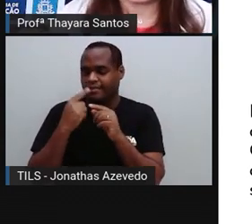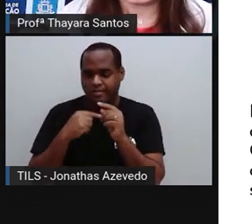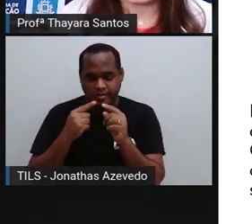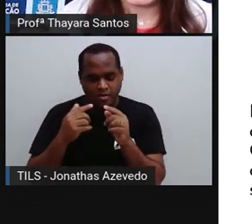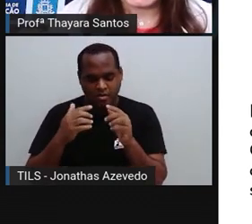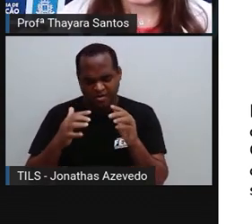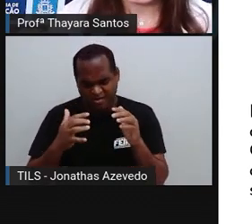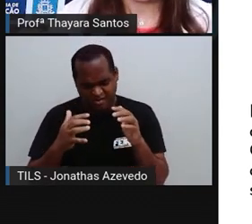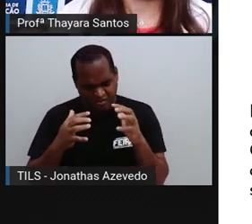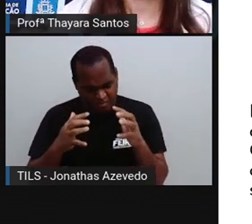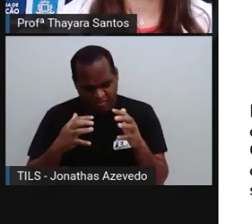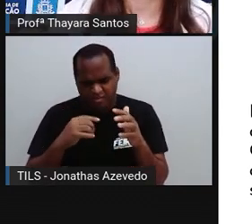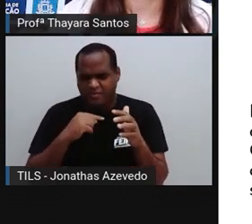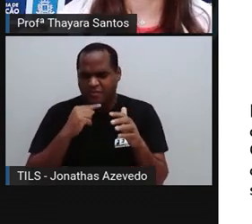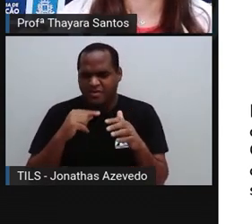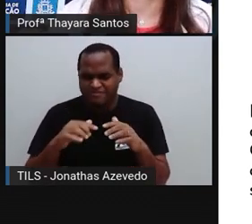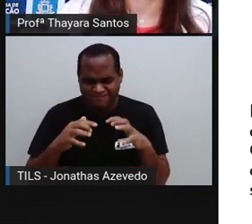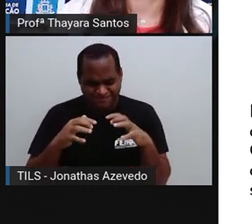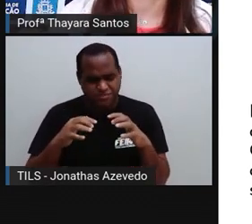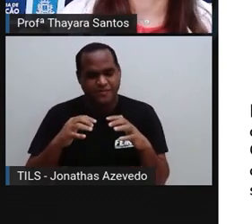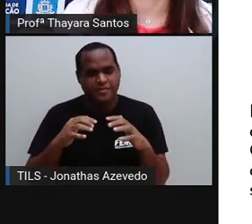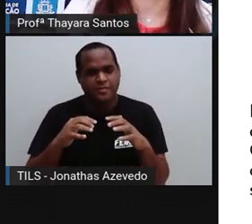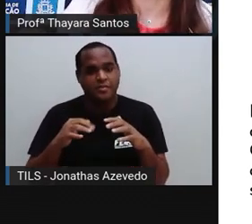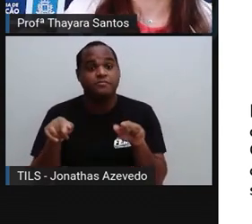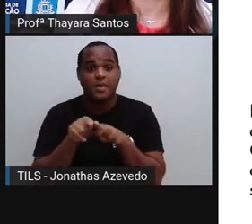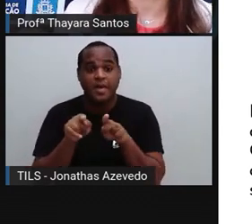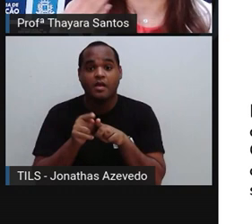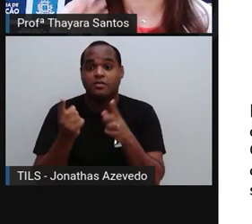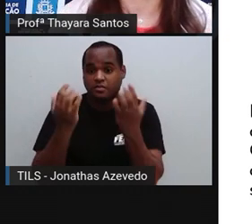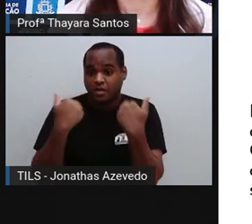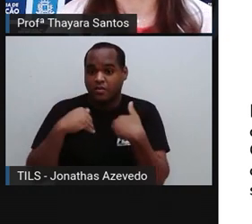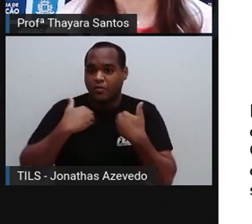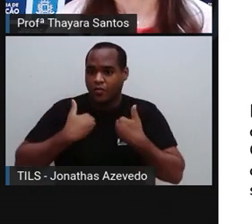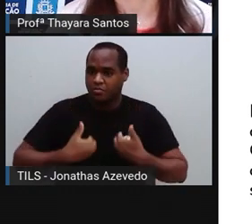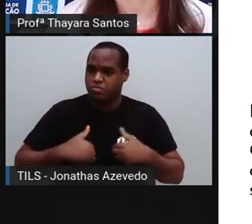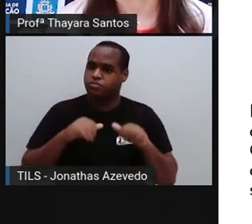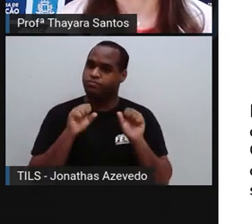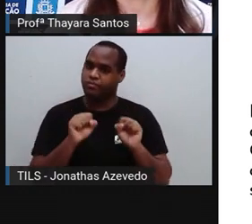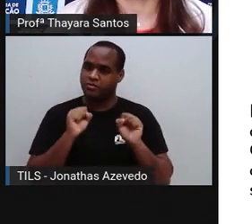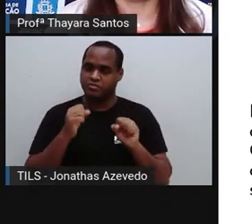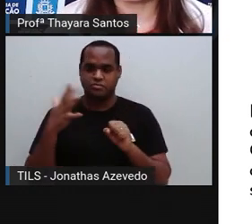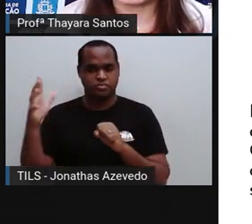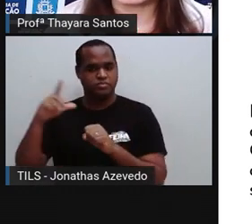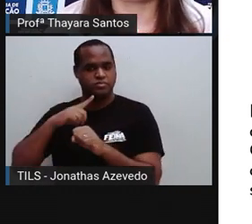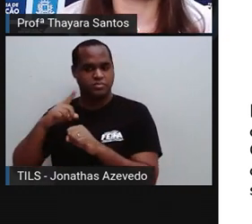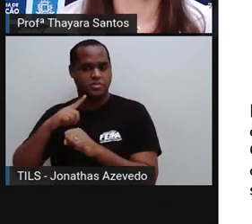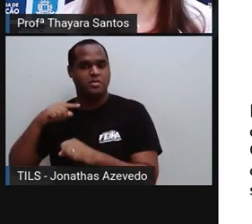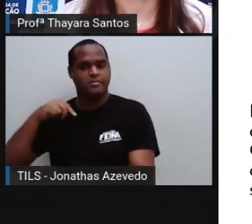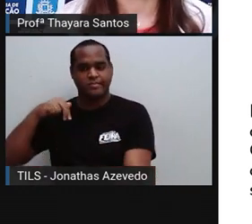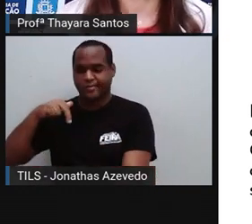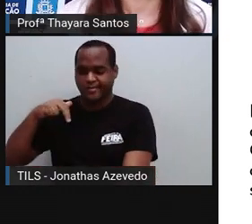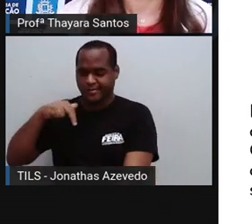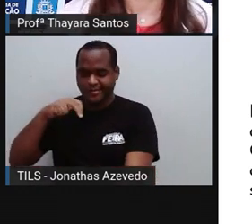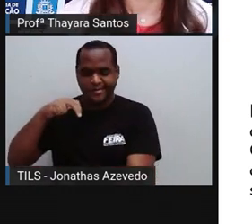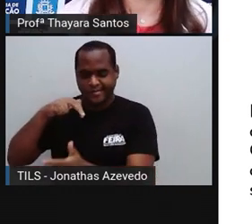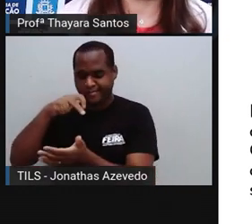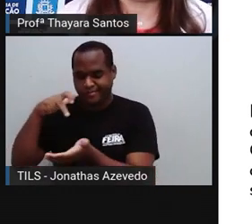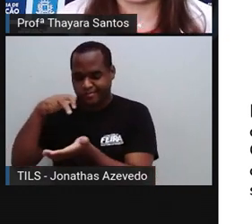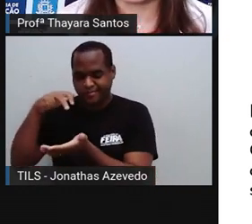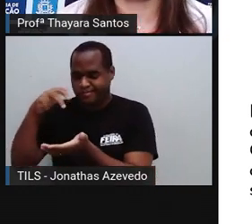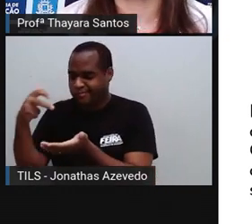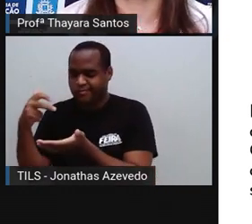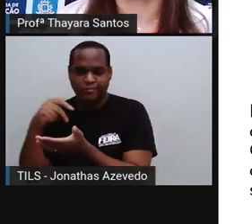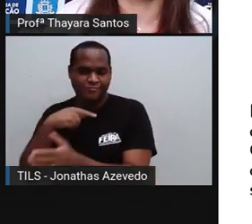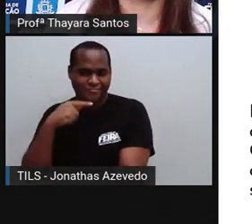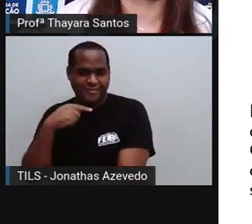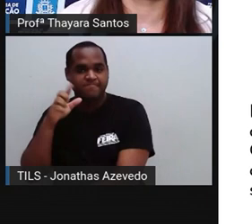coordenação motora. E além de alterar o sistema nervoso, o álcool também altera o sistema cardiovascular, produz alterações